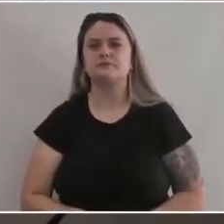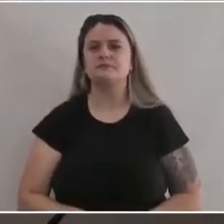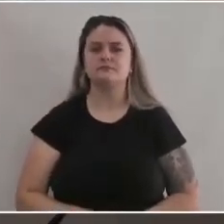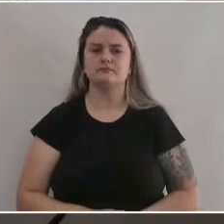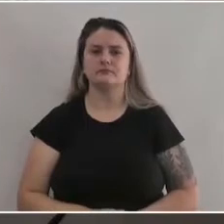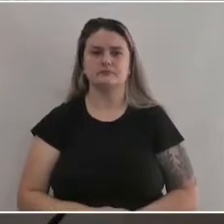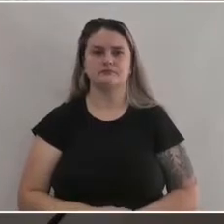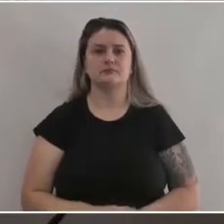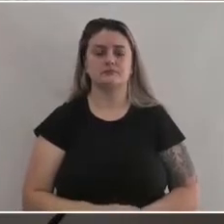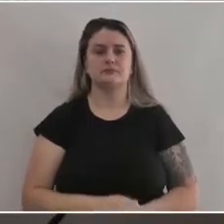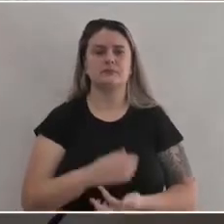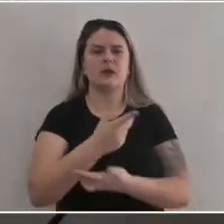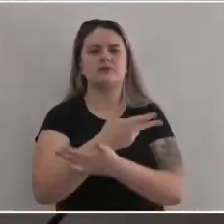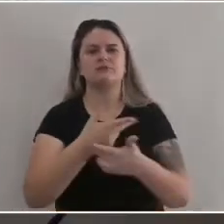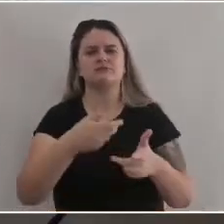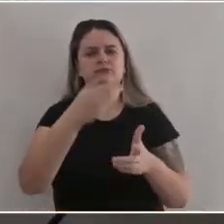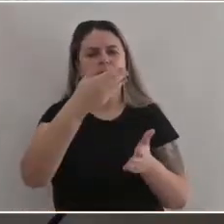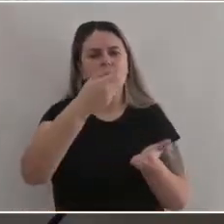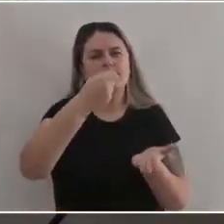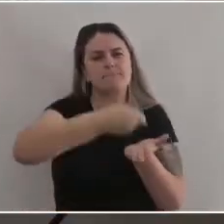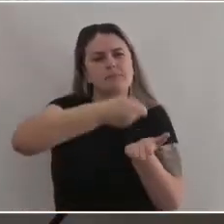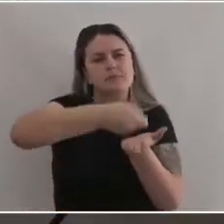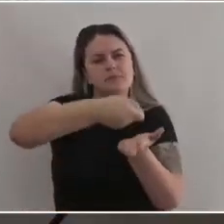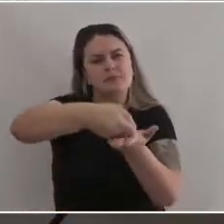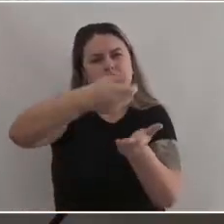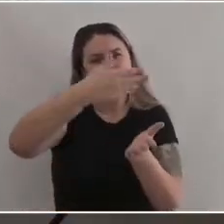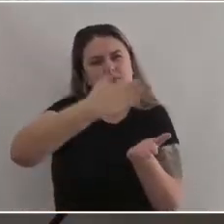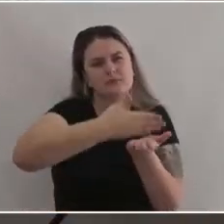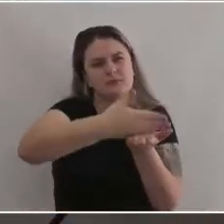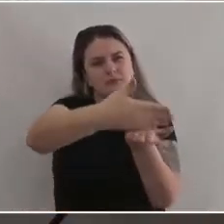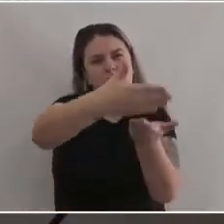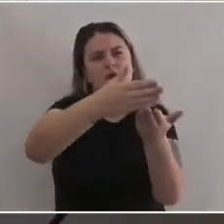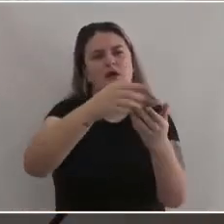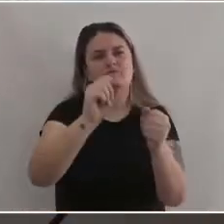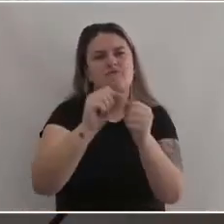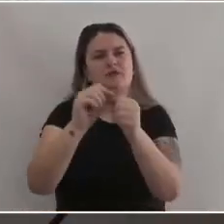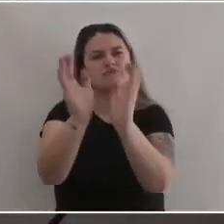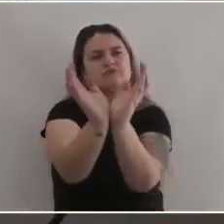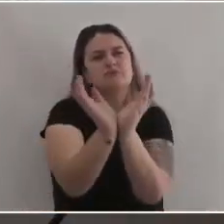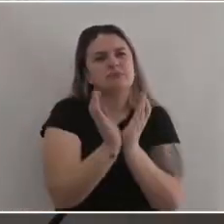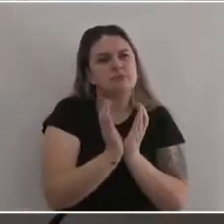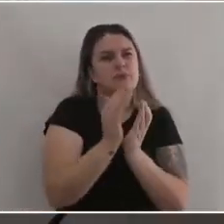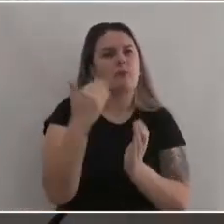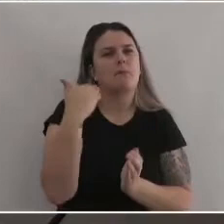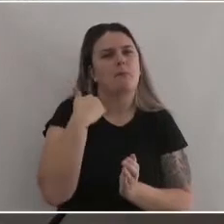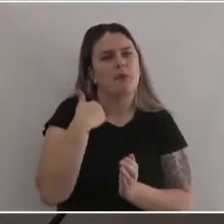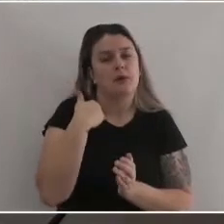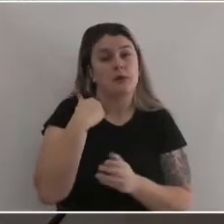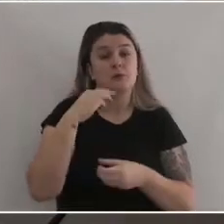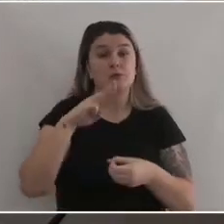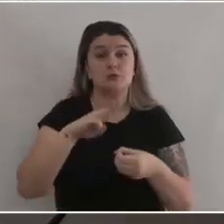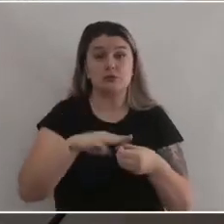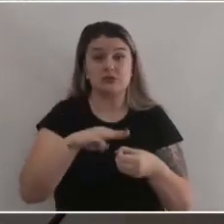Receitas de operação de crédito. Operação de crédito é os empréstimos que, né, o